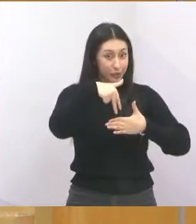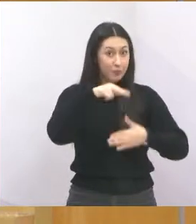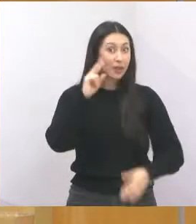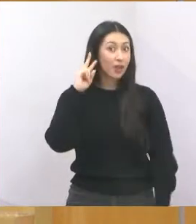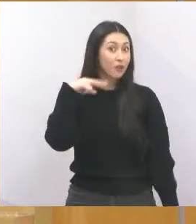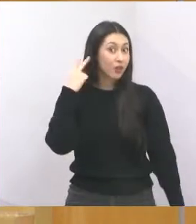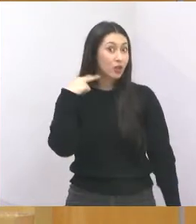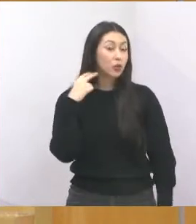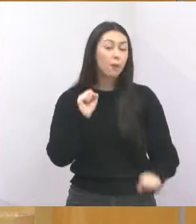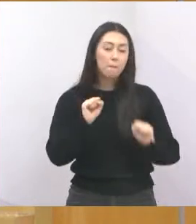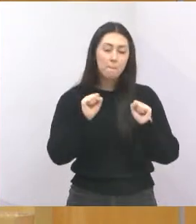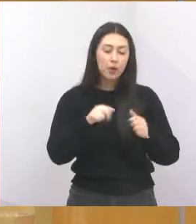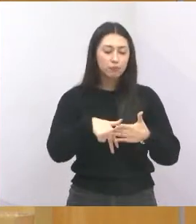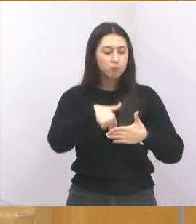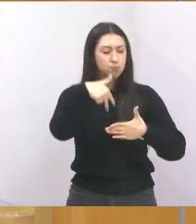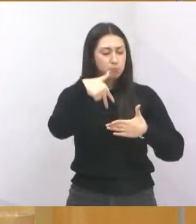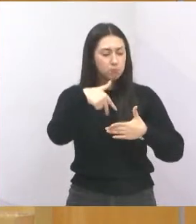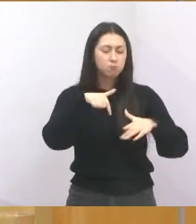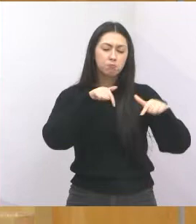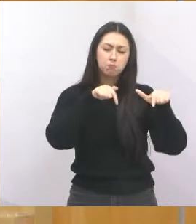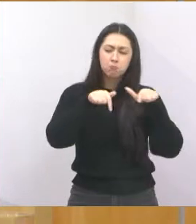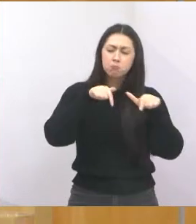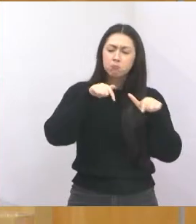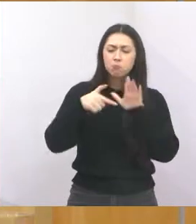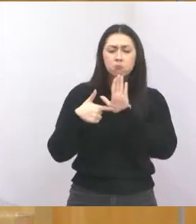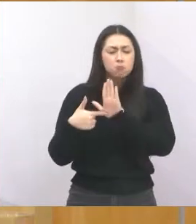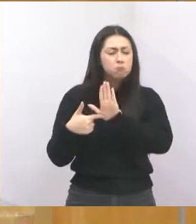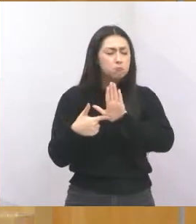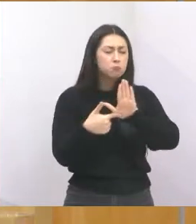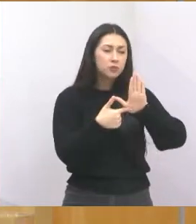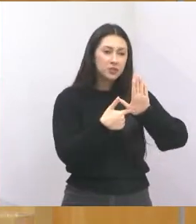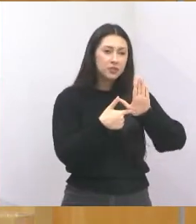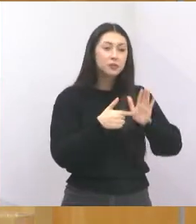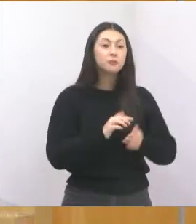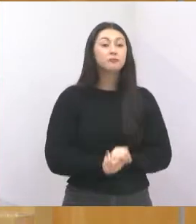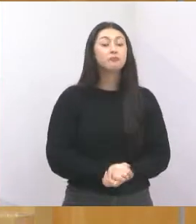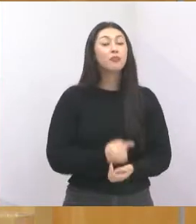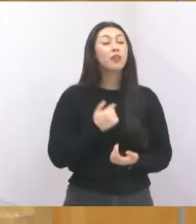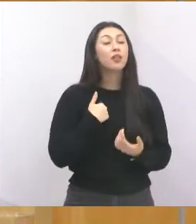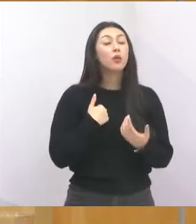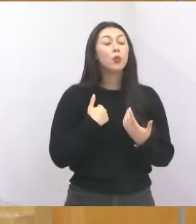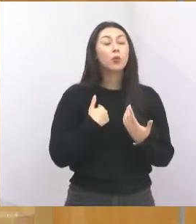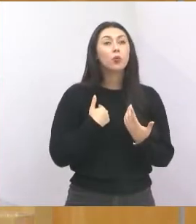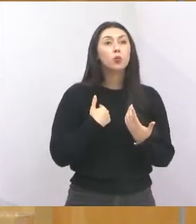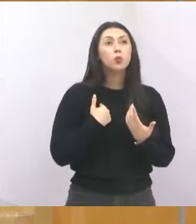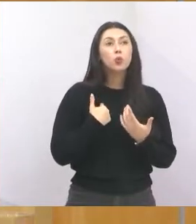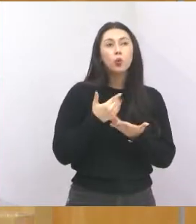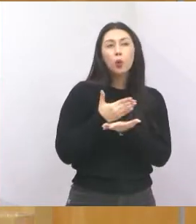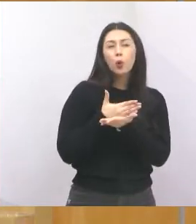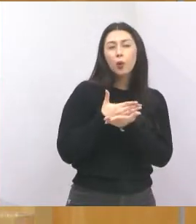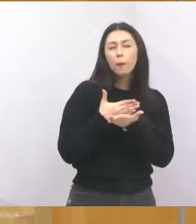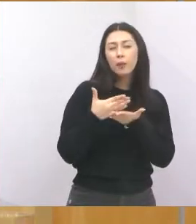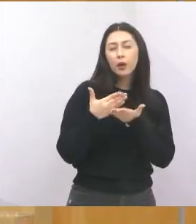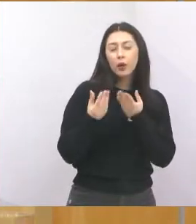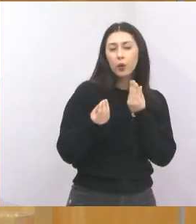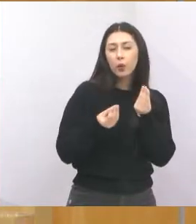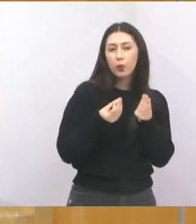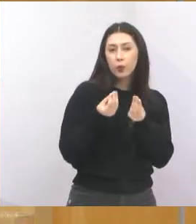que os vereadores podem Expor os seus trabalhos da semana e eu quero iniciar falando